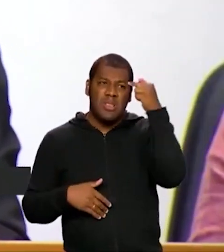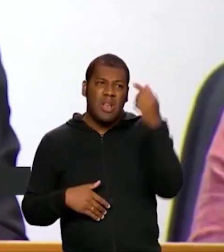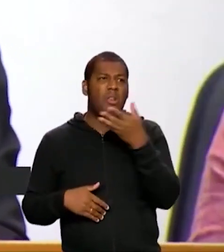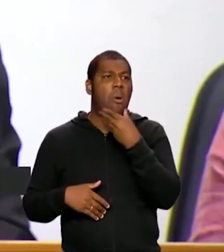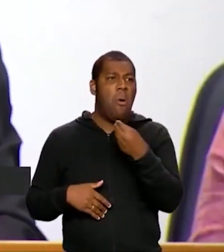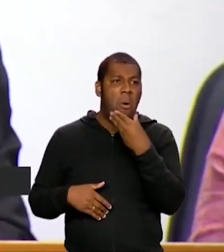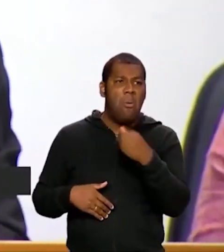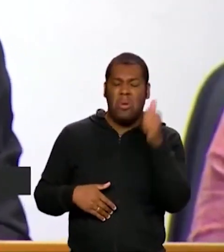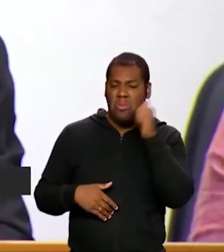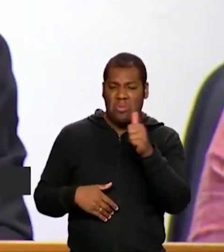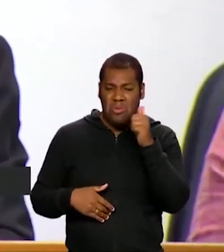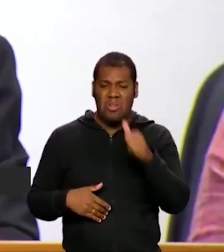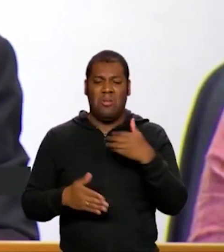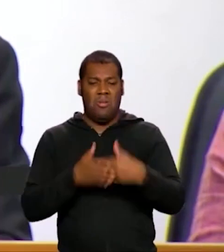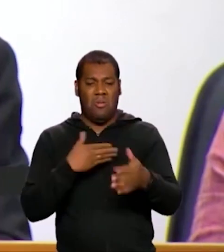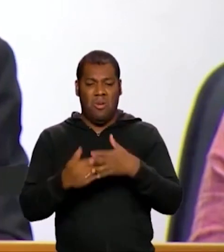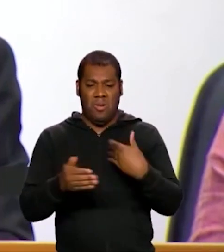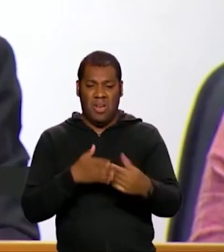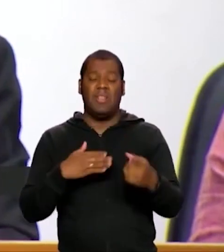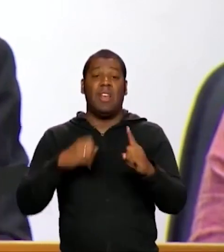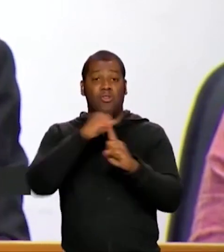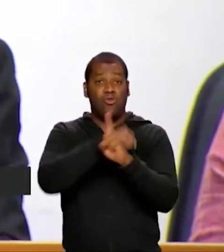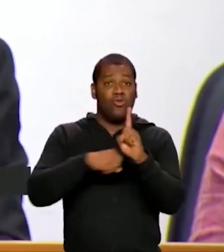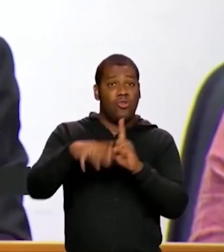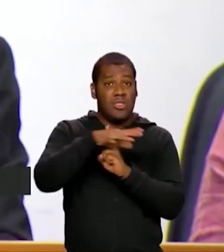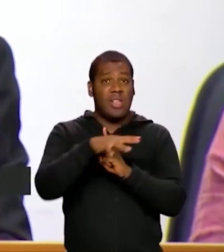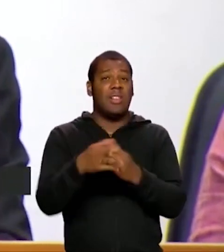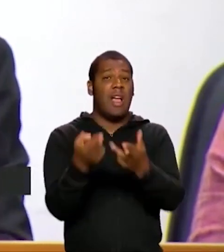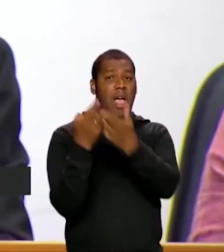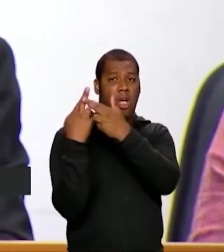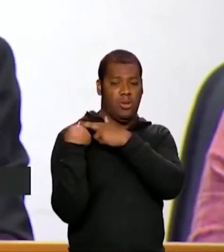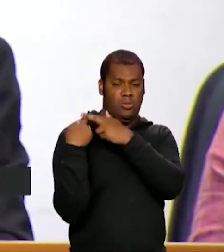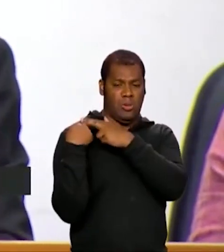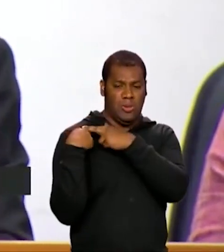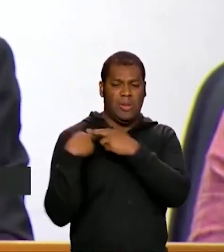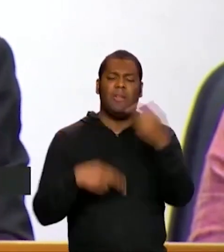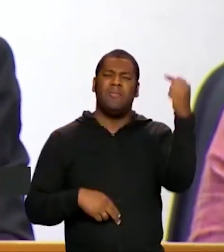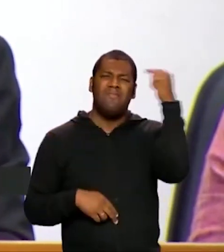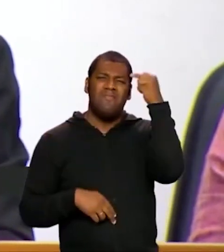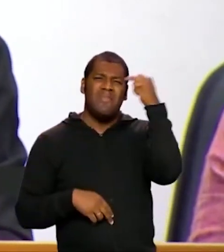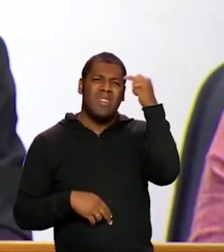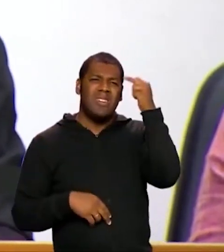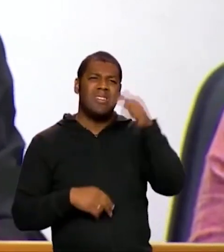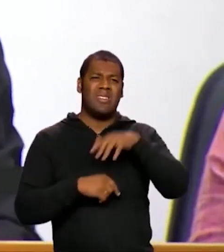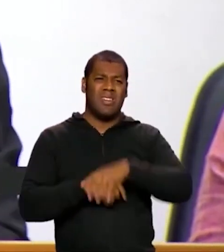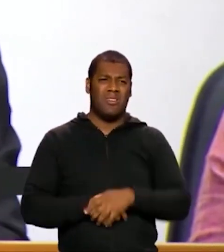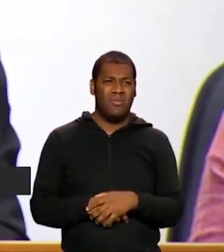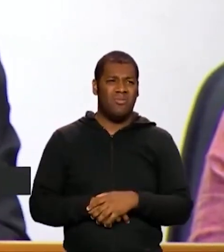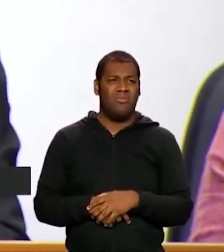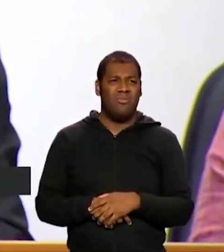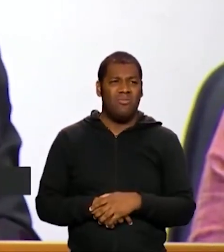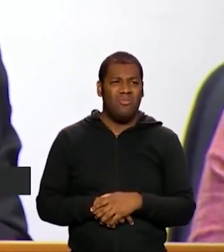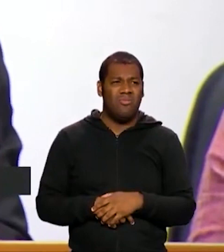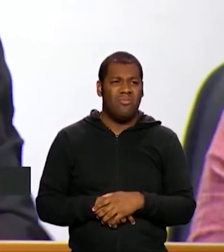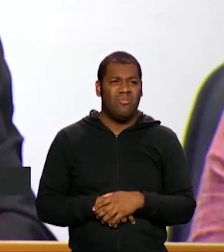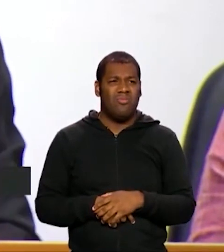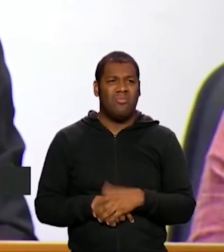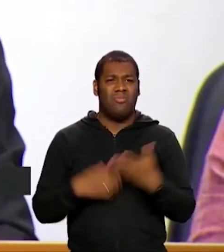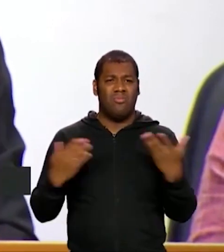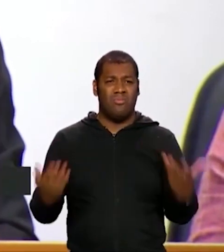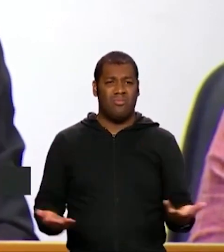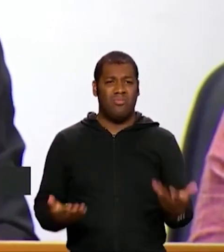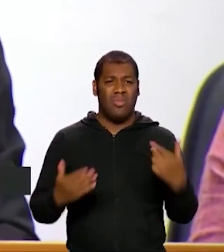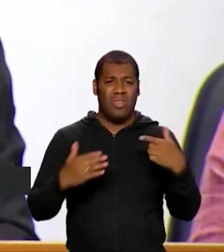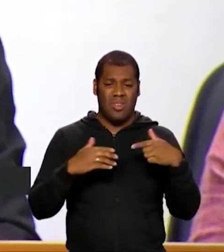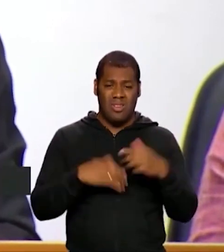sociedade temos a obrigação de pensar como ela deve agregar valor para a sociedade e não ao